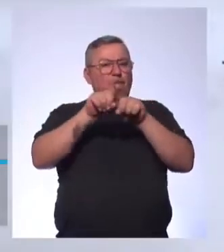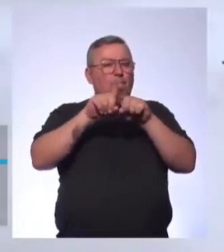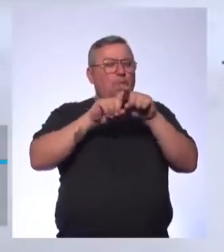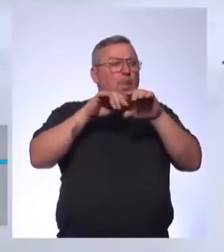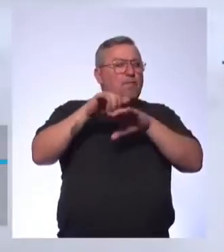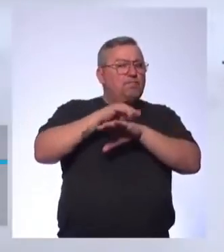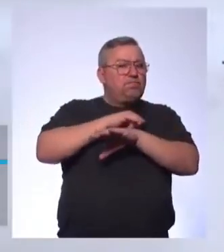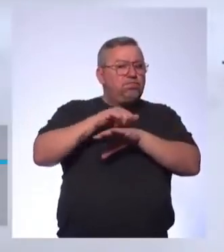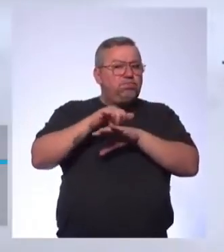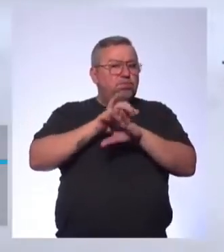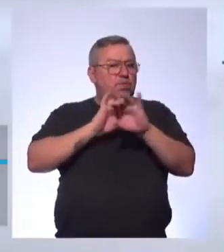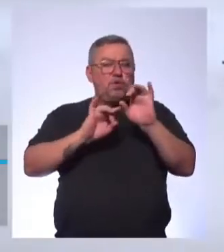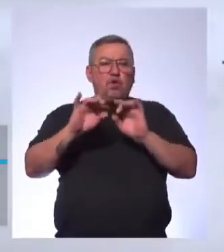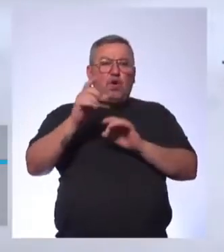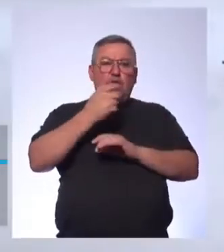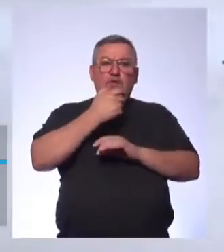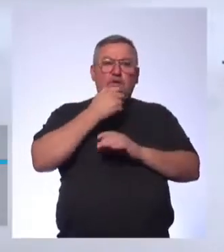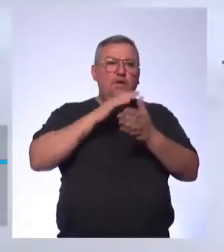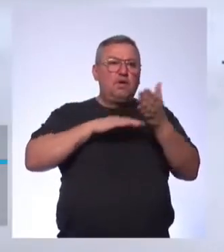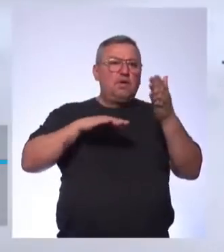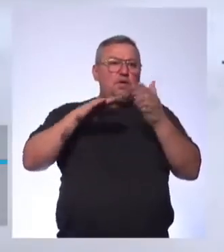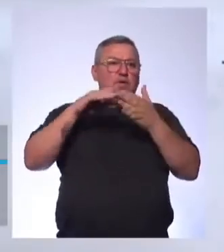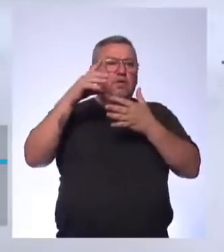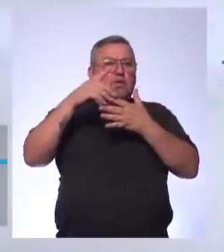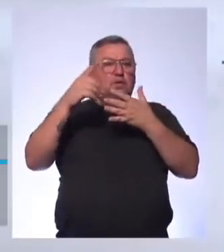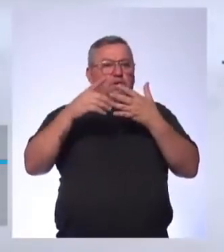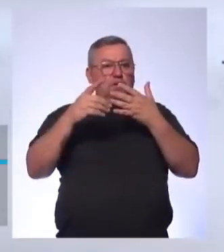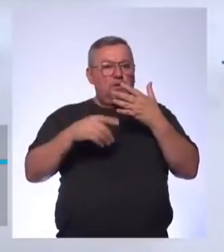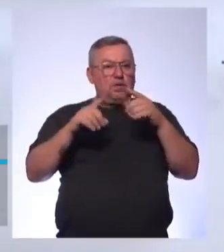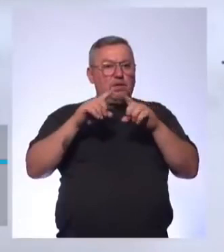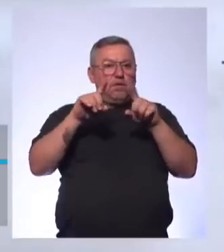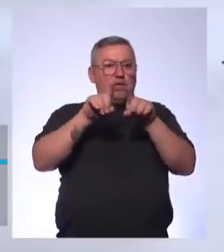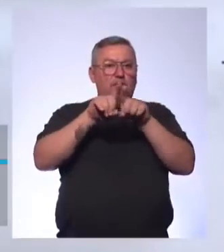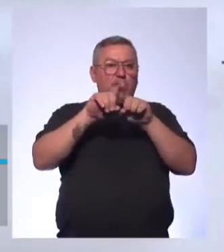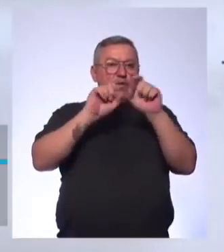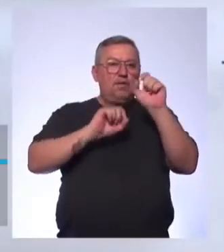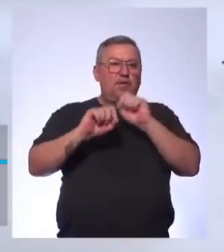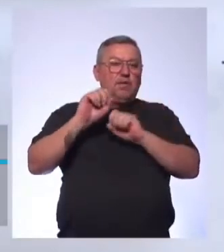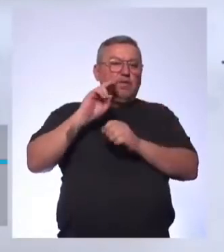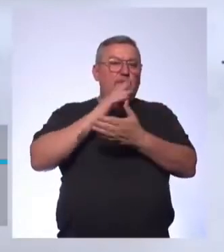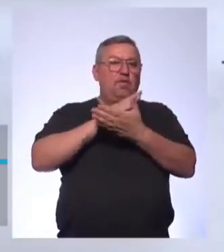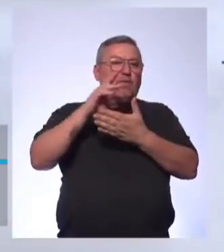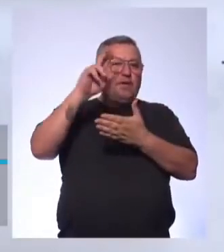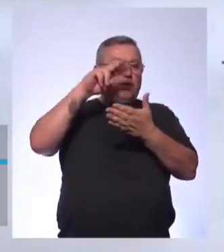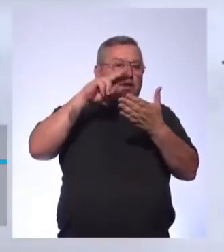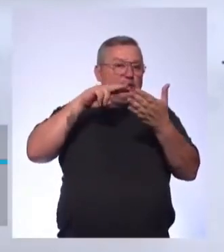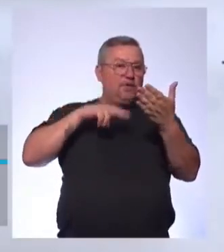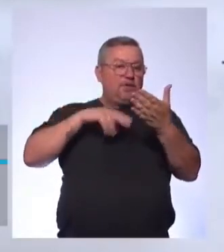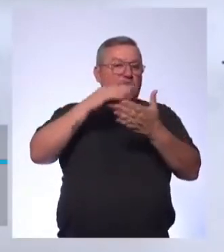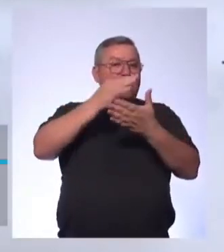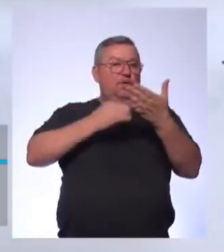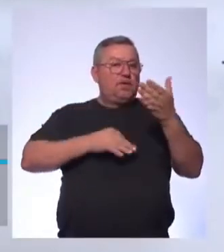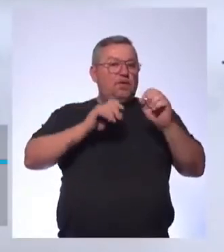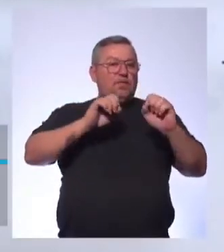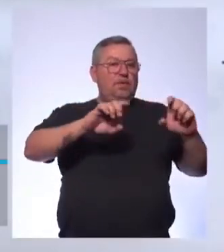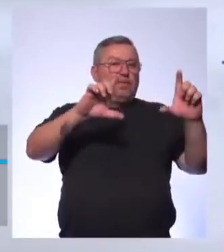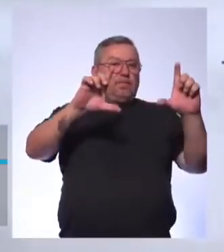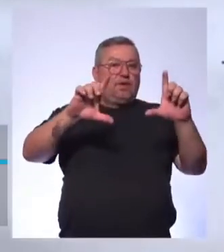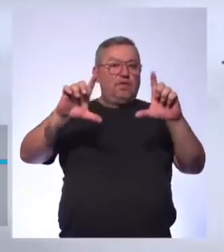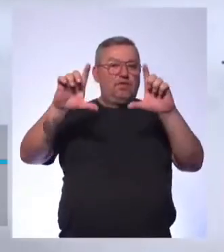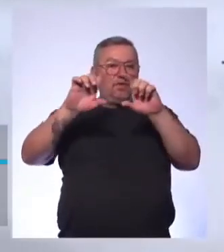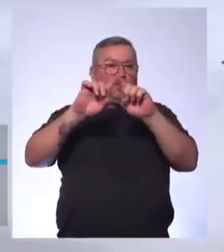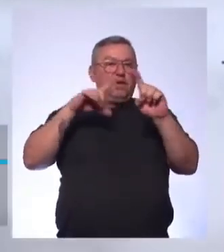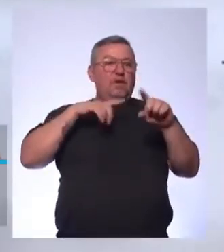que não é só de inglês, ela é de todas as disciplinas. A gente sempre começa a leitura do texto pela imagem. E